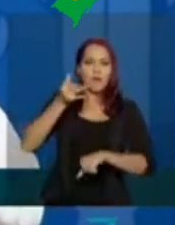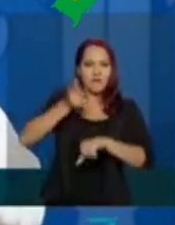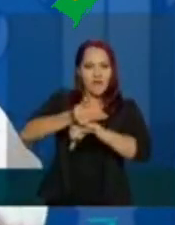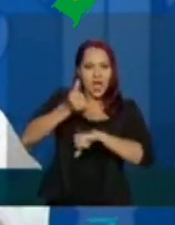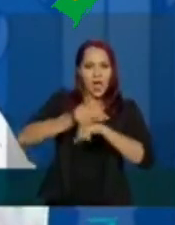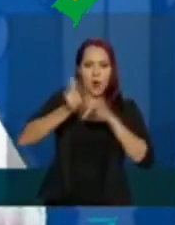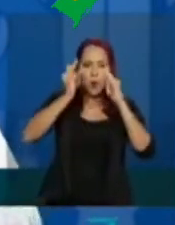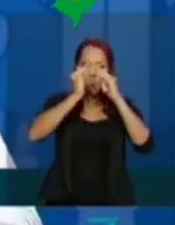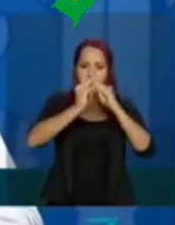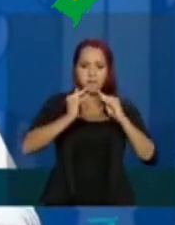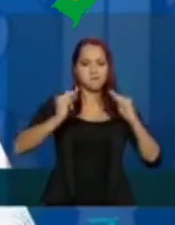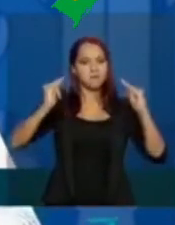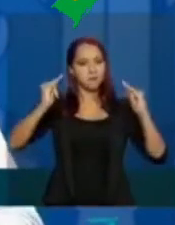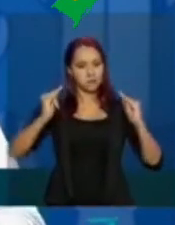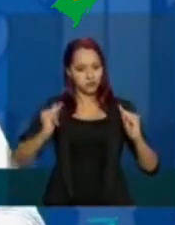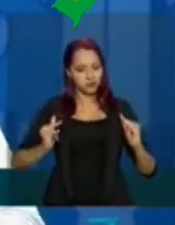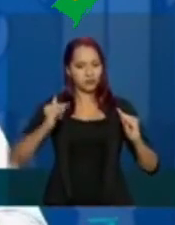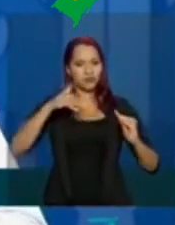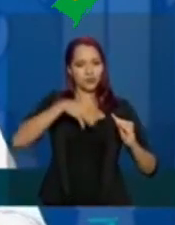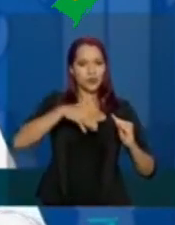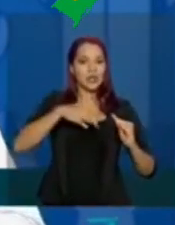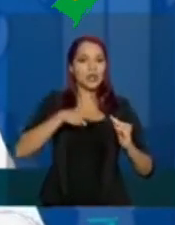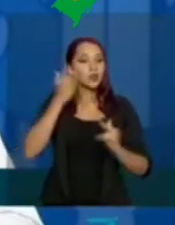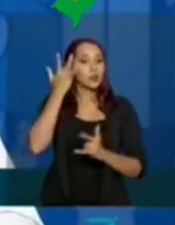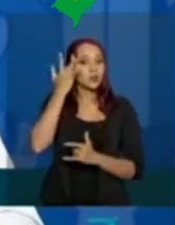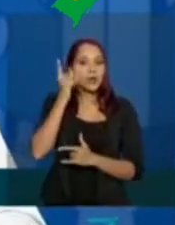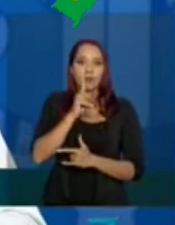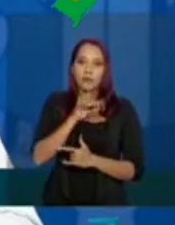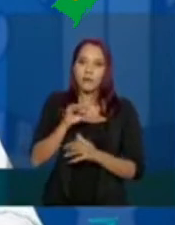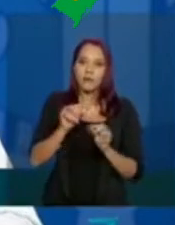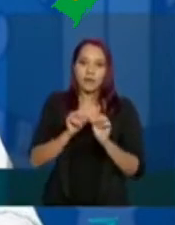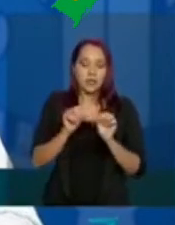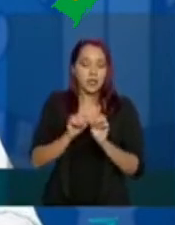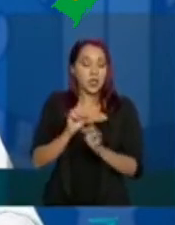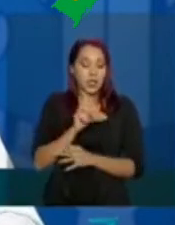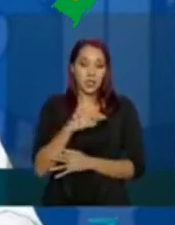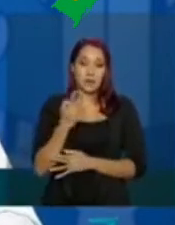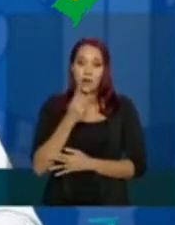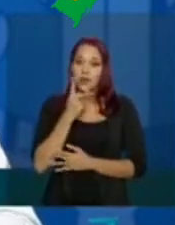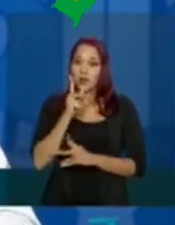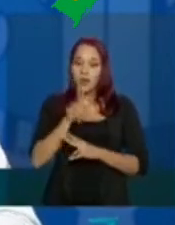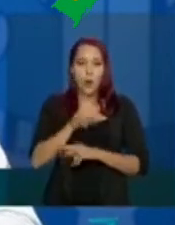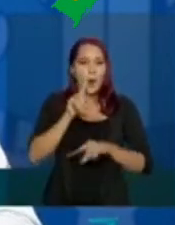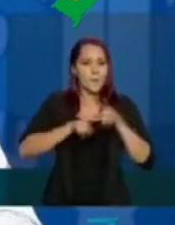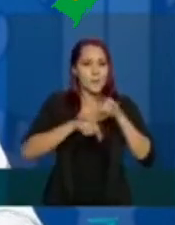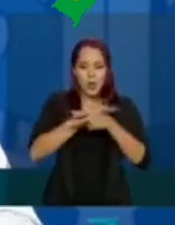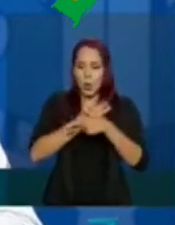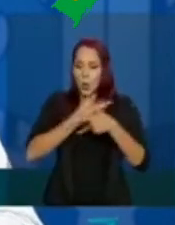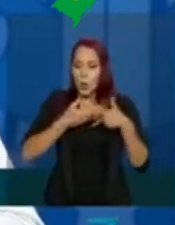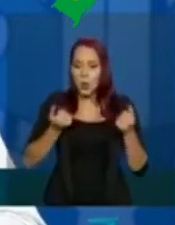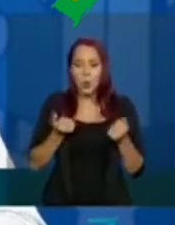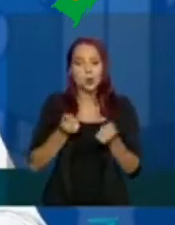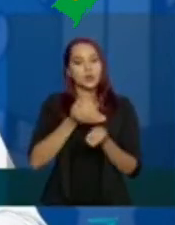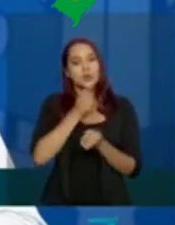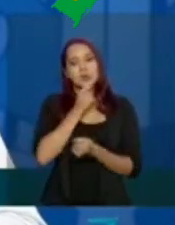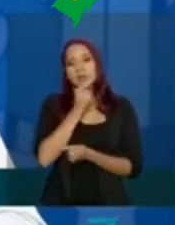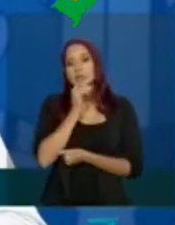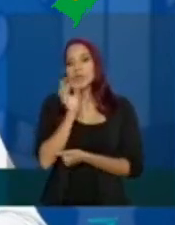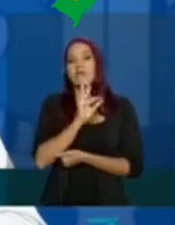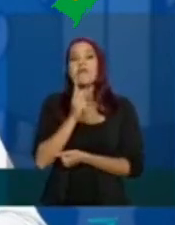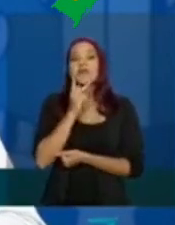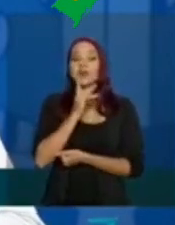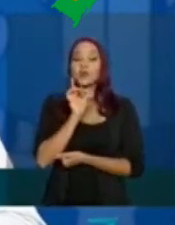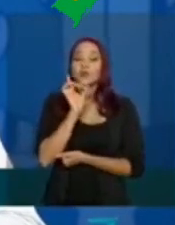tenda. Nós não estamos falando que nós vamos operar, nós não estamos falando dos equipamentos. Nós estamos